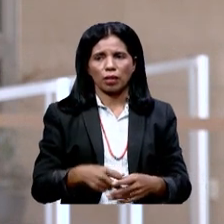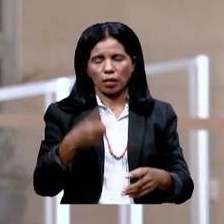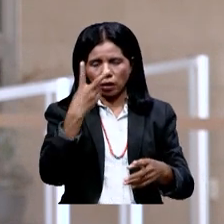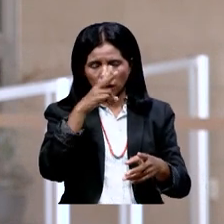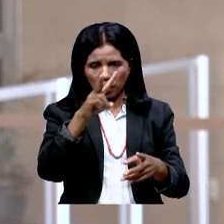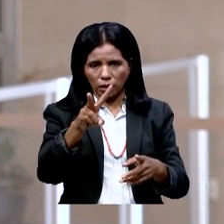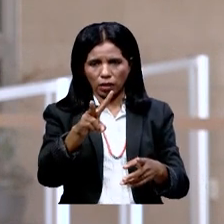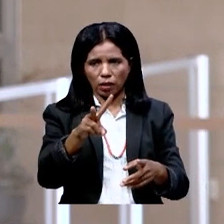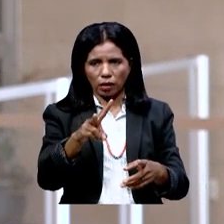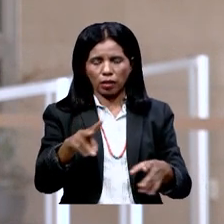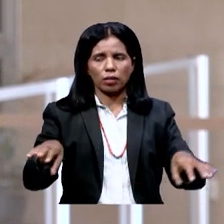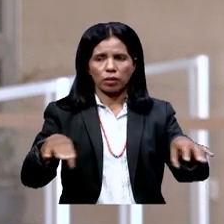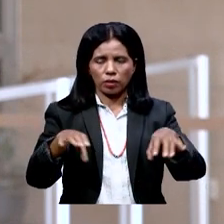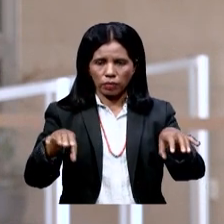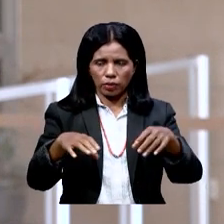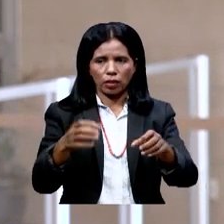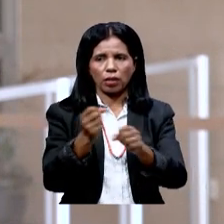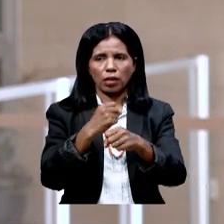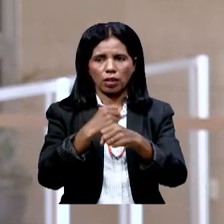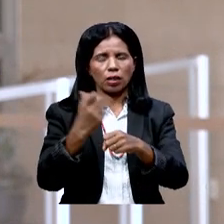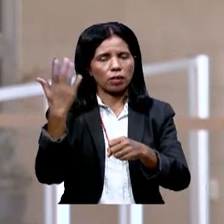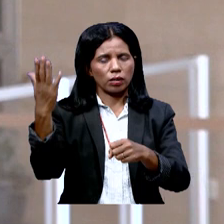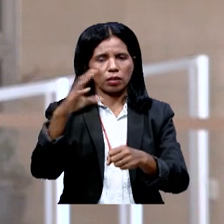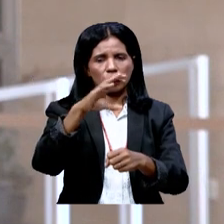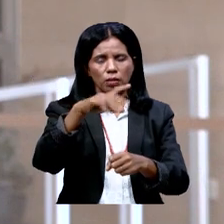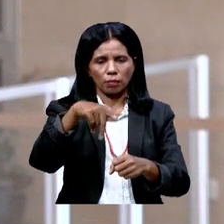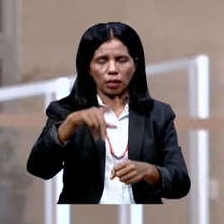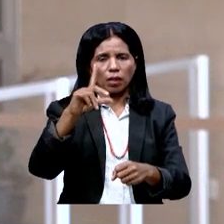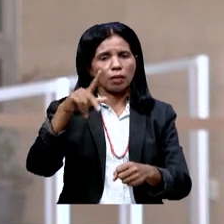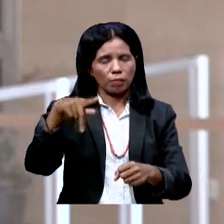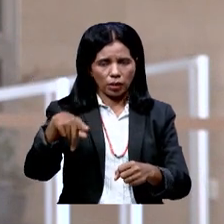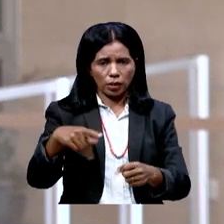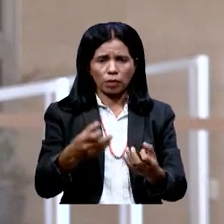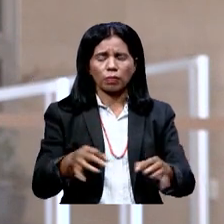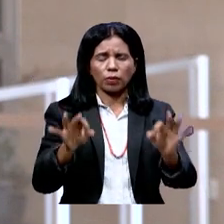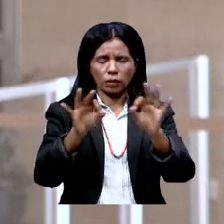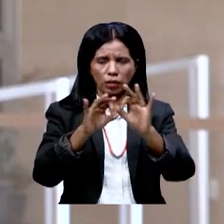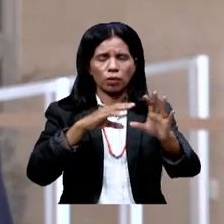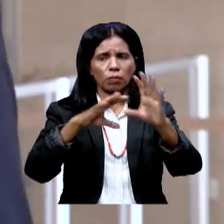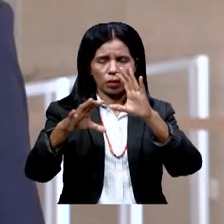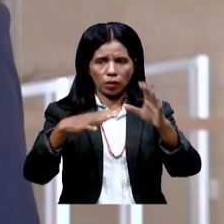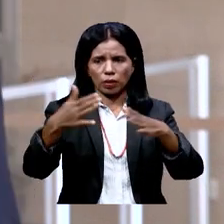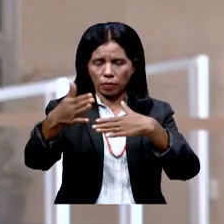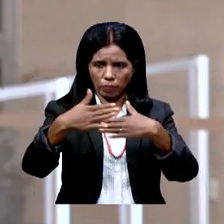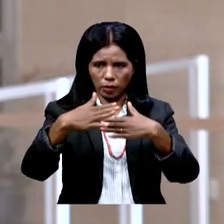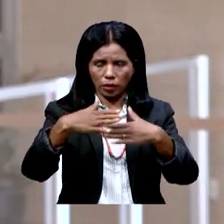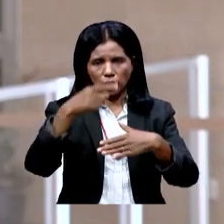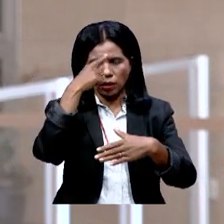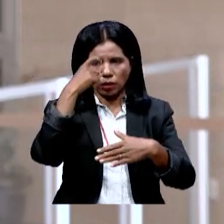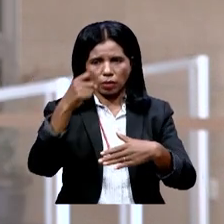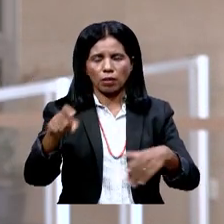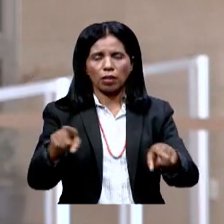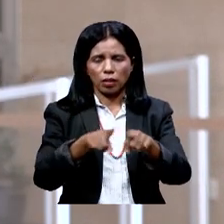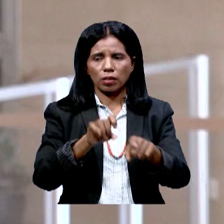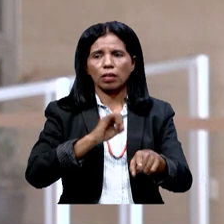ela, serviço no BQ, Halau e a CPLP. Mas importante é o contacto de Nen, né? Bessiclutan, também a Nação e